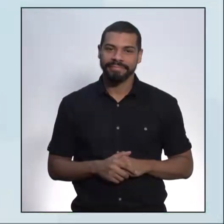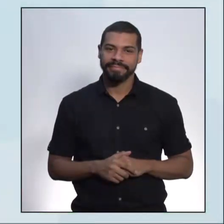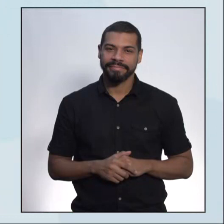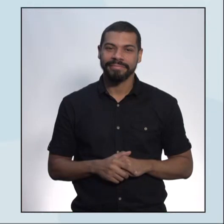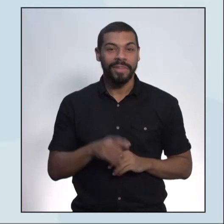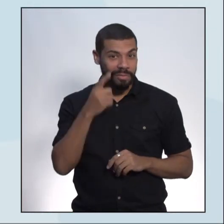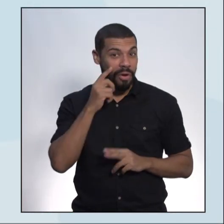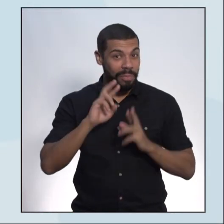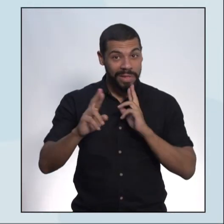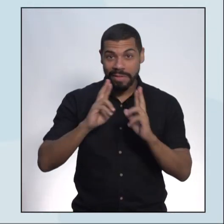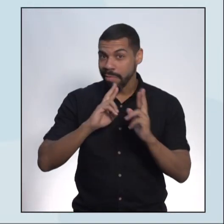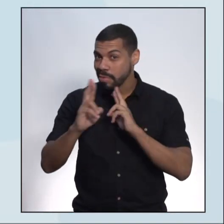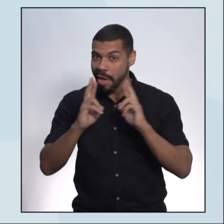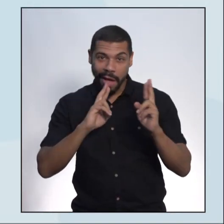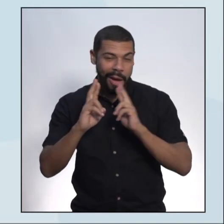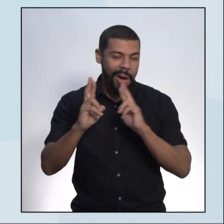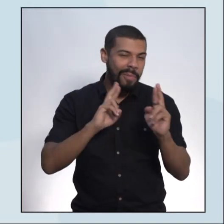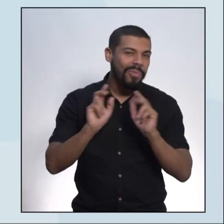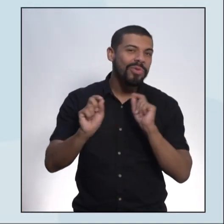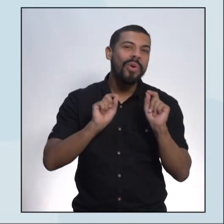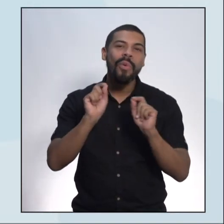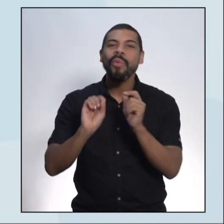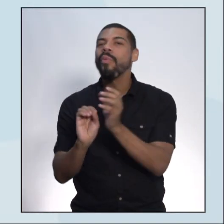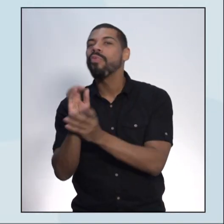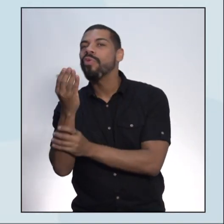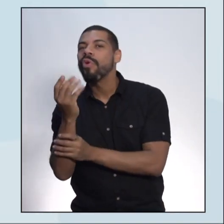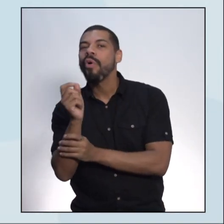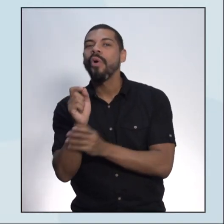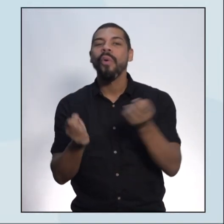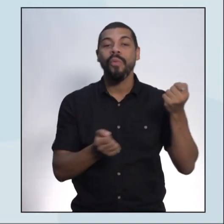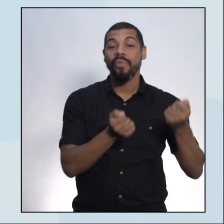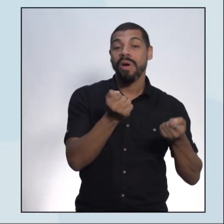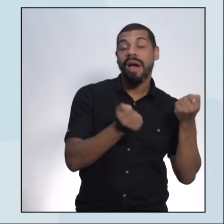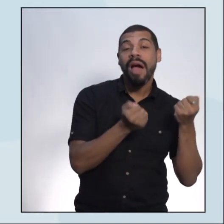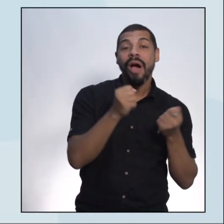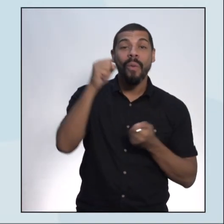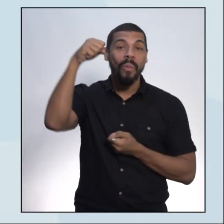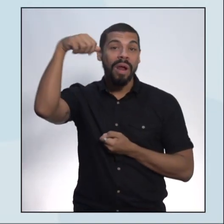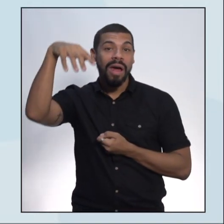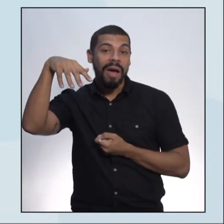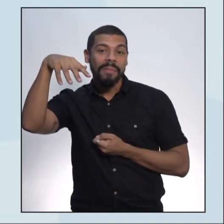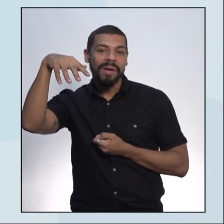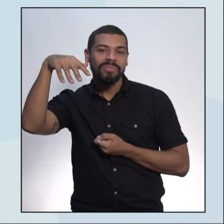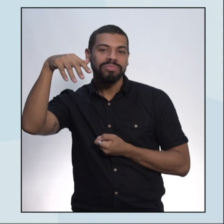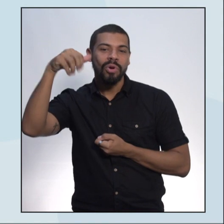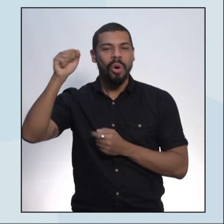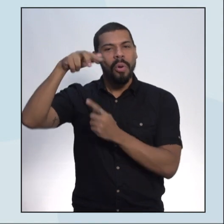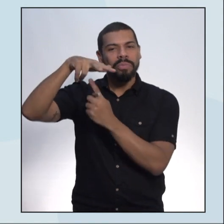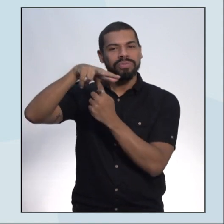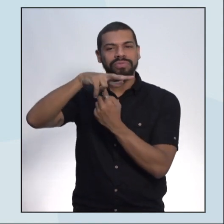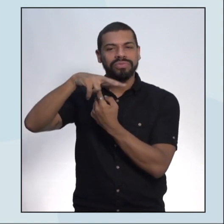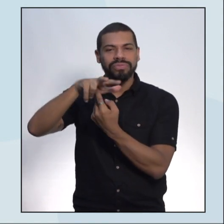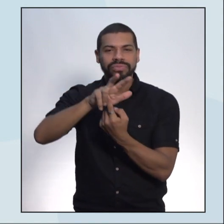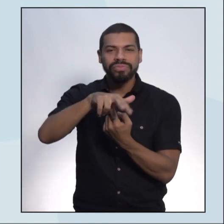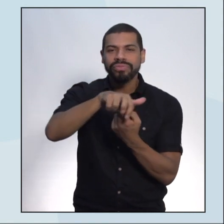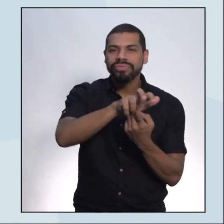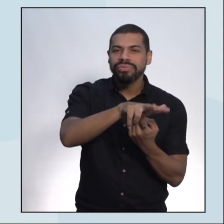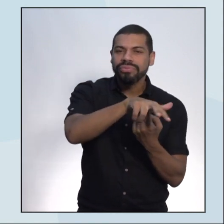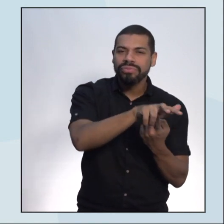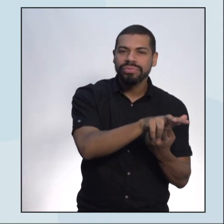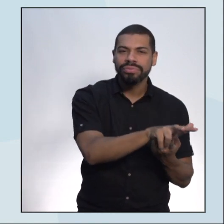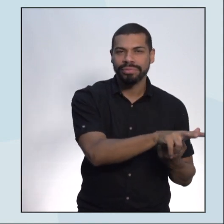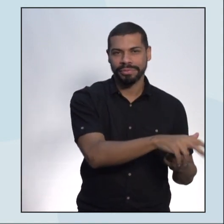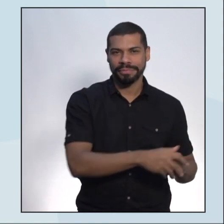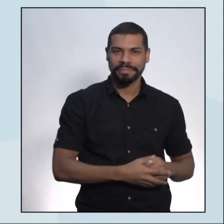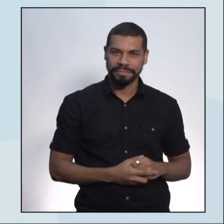Vamos respondendo quem inventou o quê, quem inventou o carro, quem inventou a lâmpada, quem inventou o paraquedas? Isso. Então,